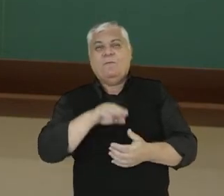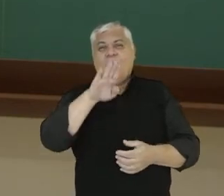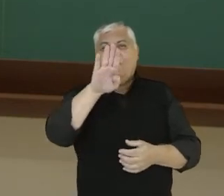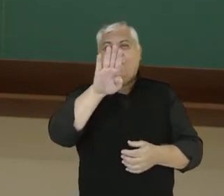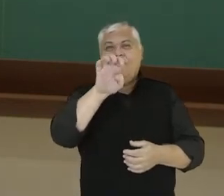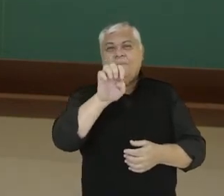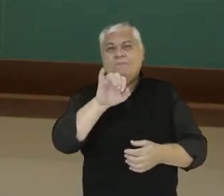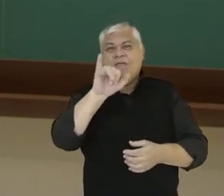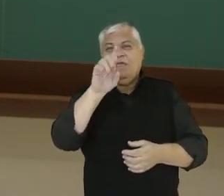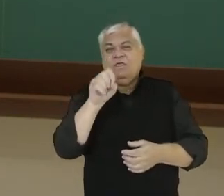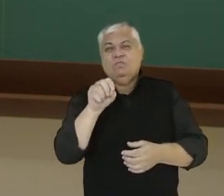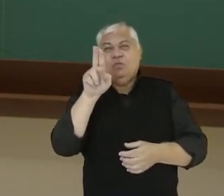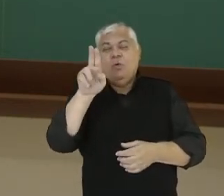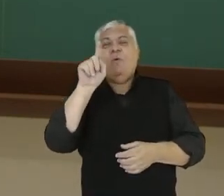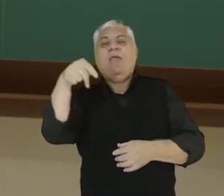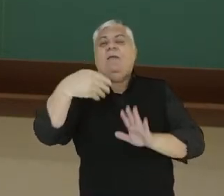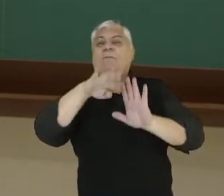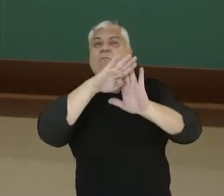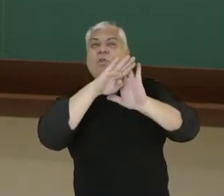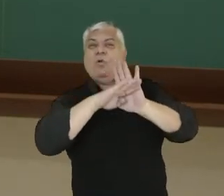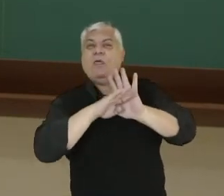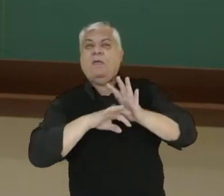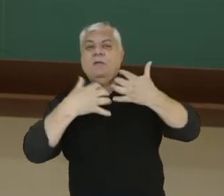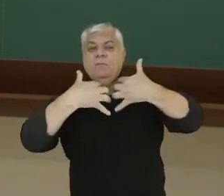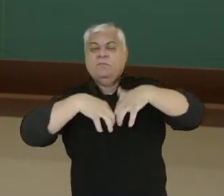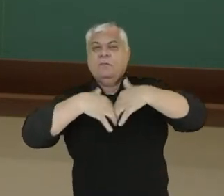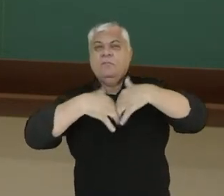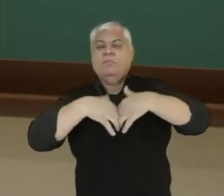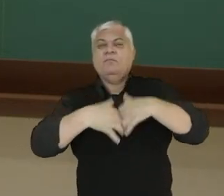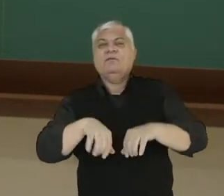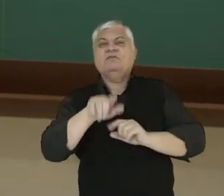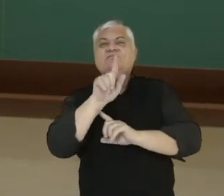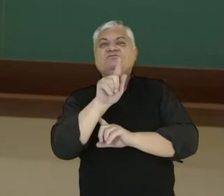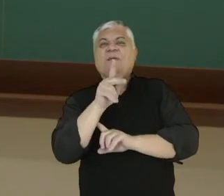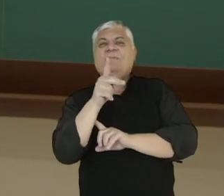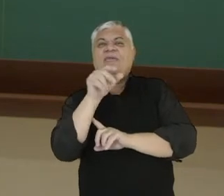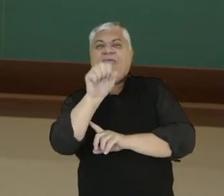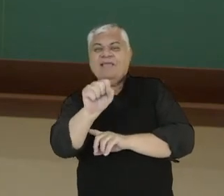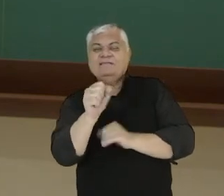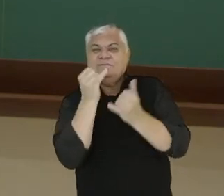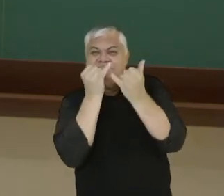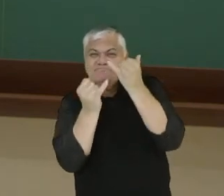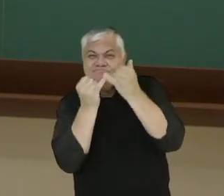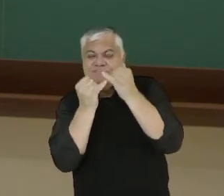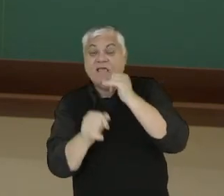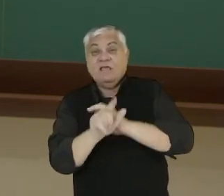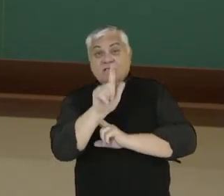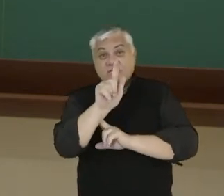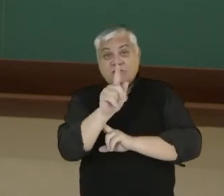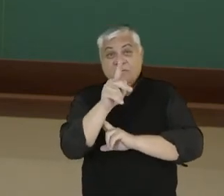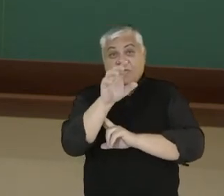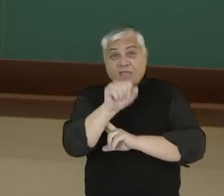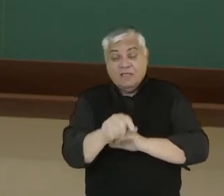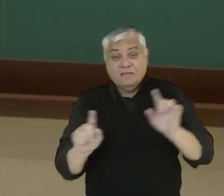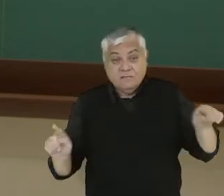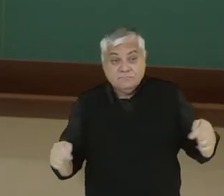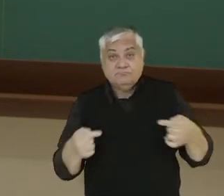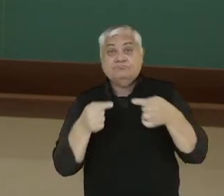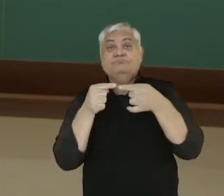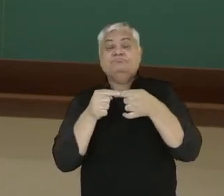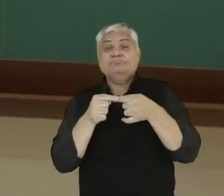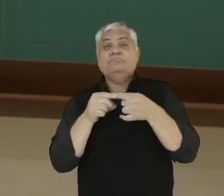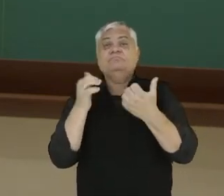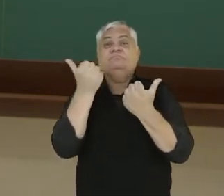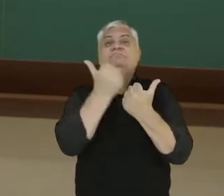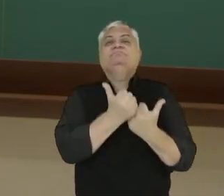chinês que visa substituir o uso do GPS no país. Então, um programa compatível para